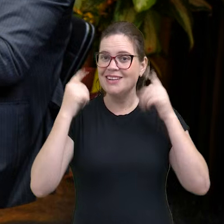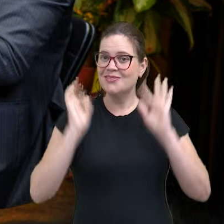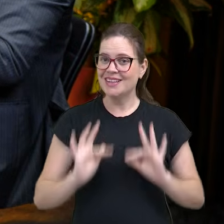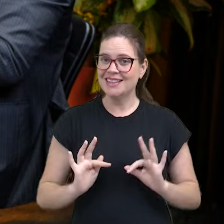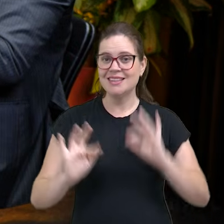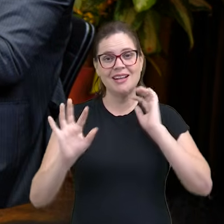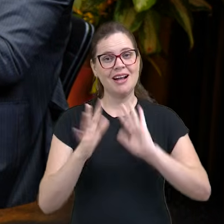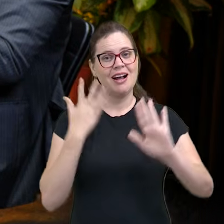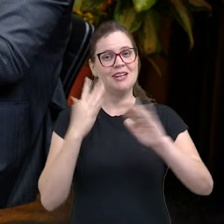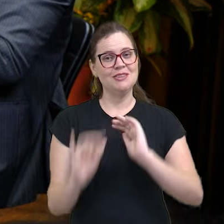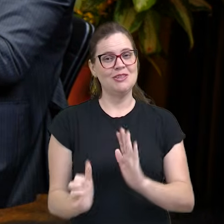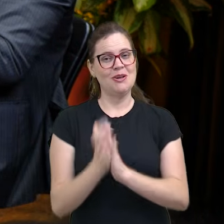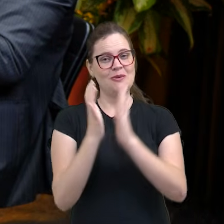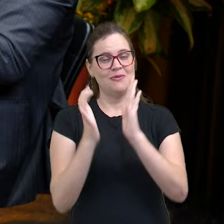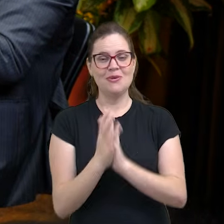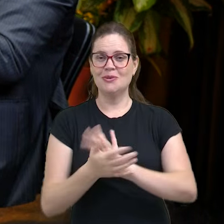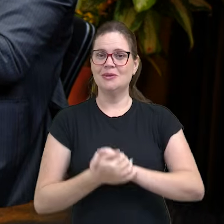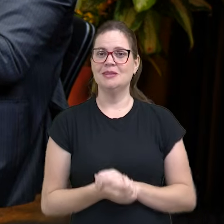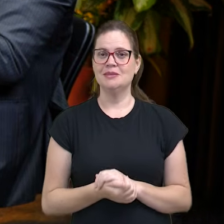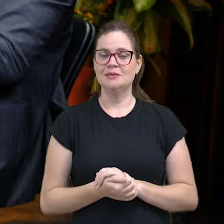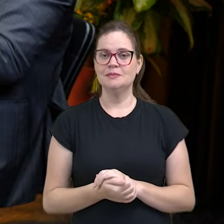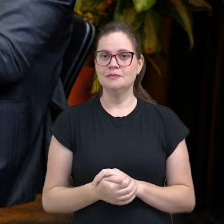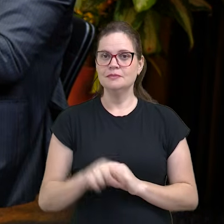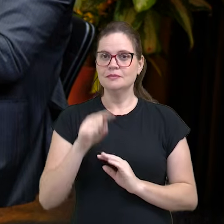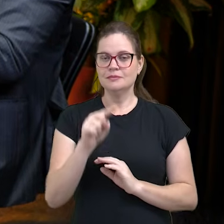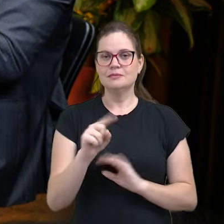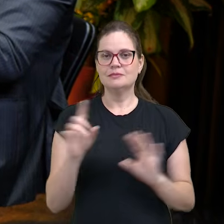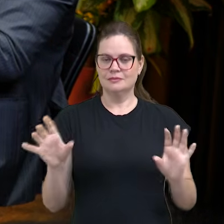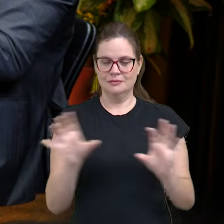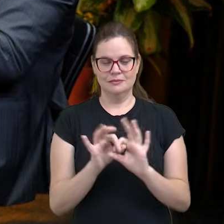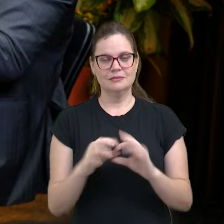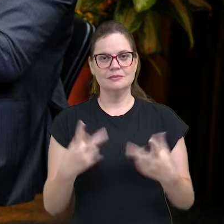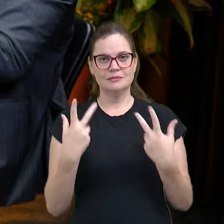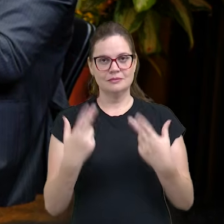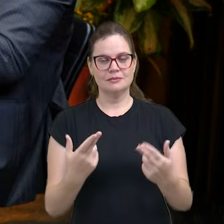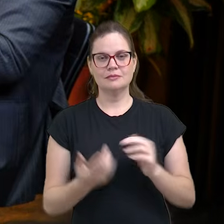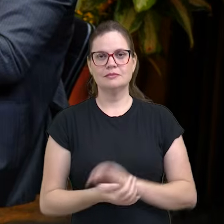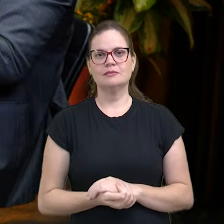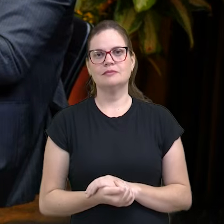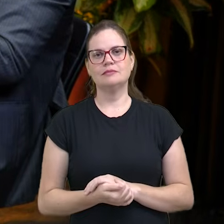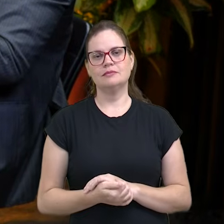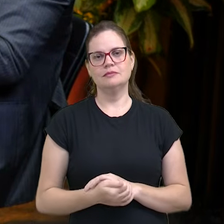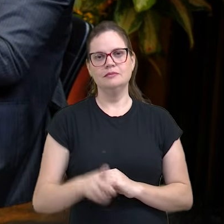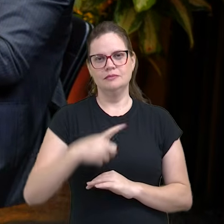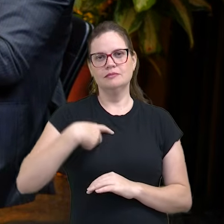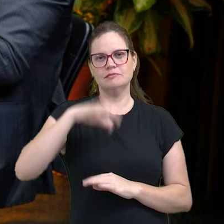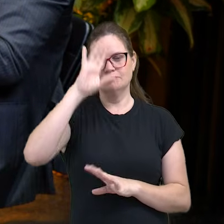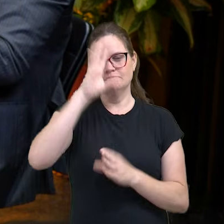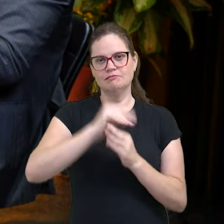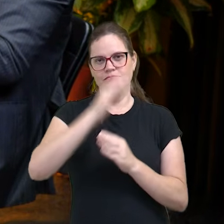triste? Ore. Está contente? Está feliz? Cante louvores. E